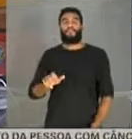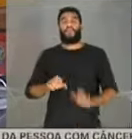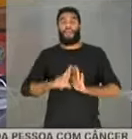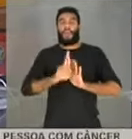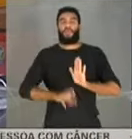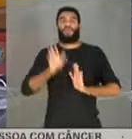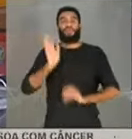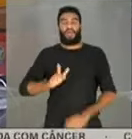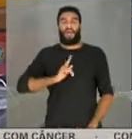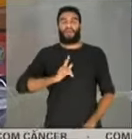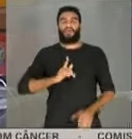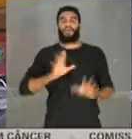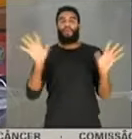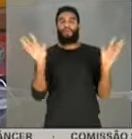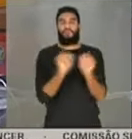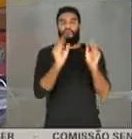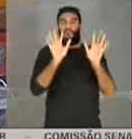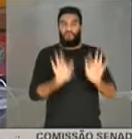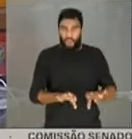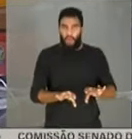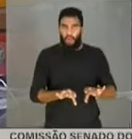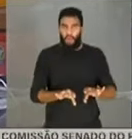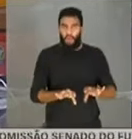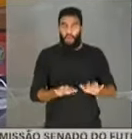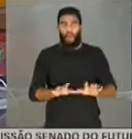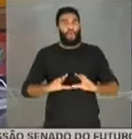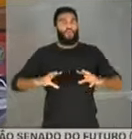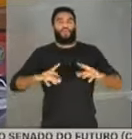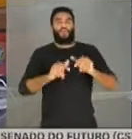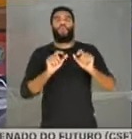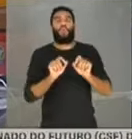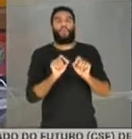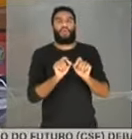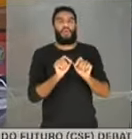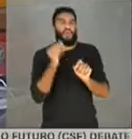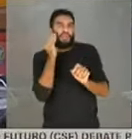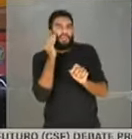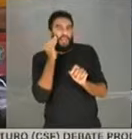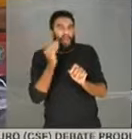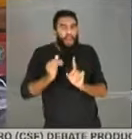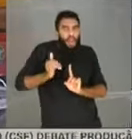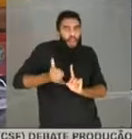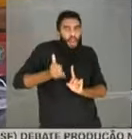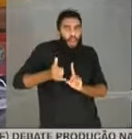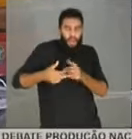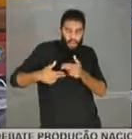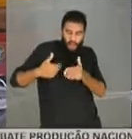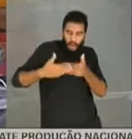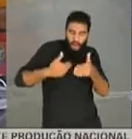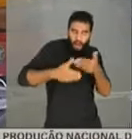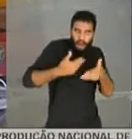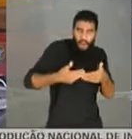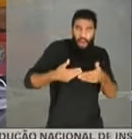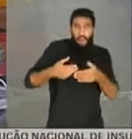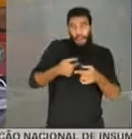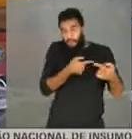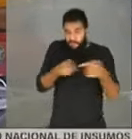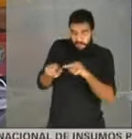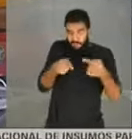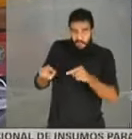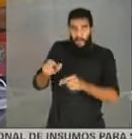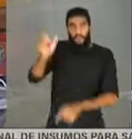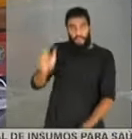do braço e que tudo se tratava de construir narrativas para sangrar o presidente da República.